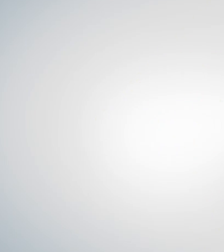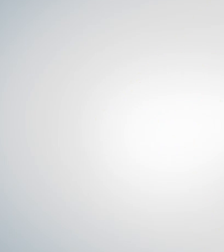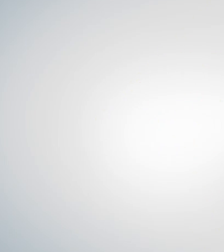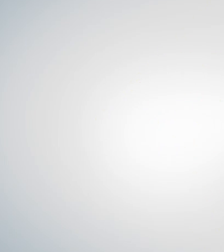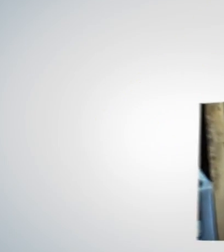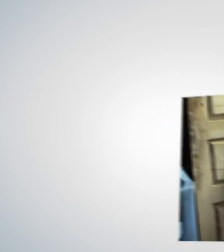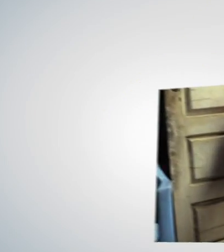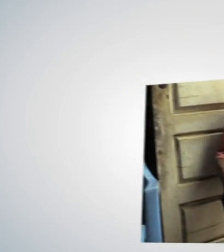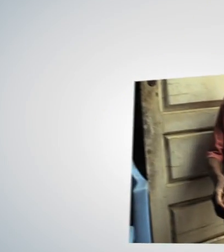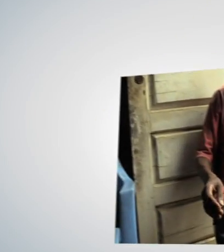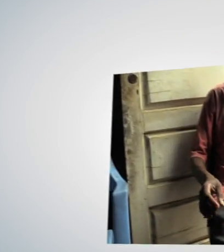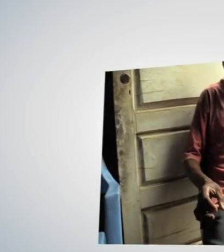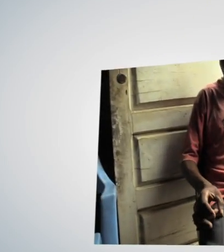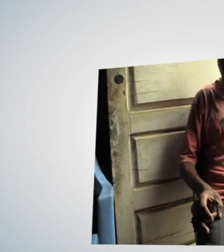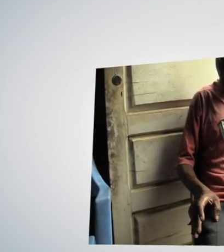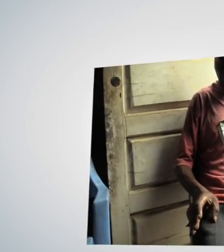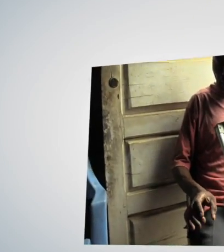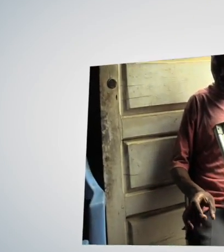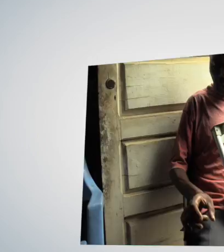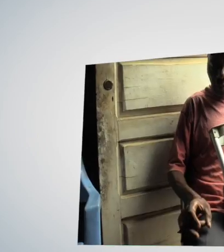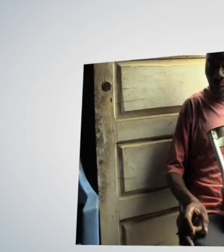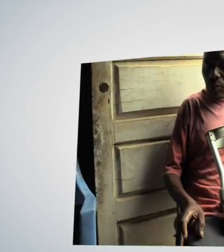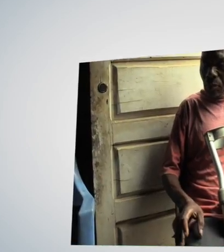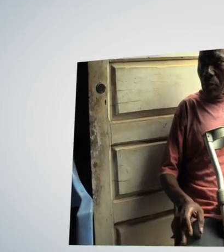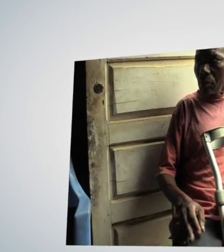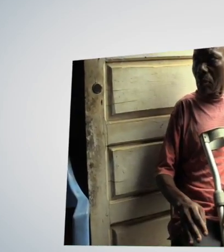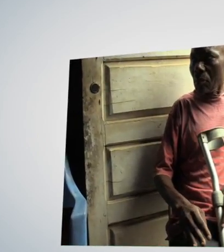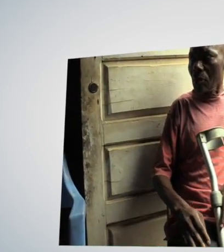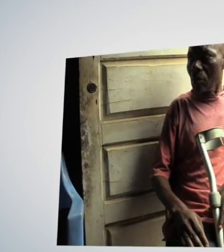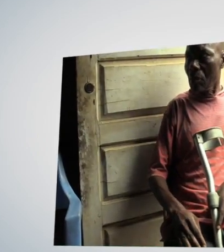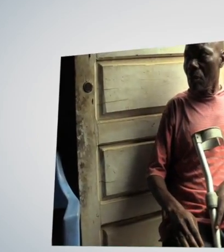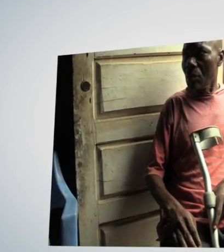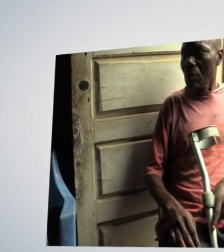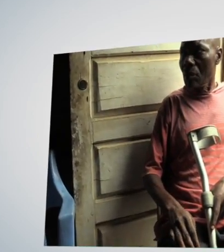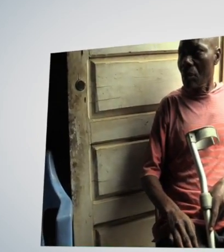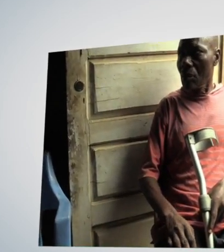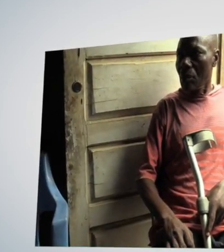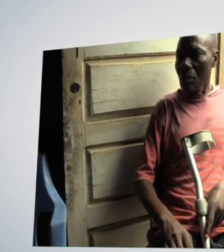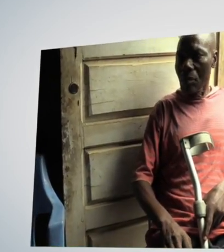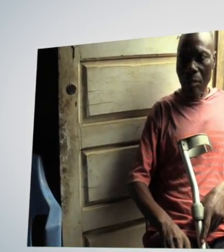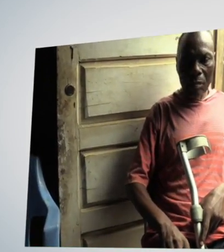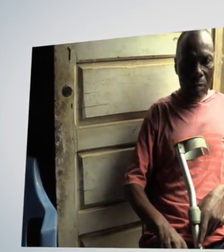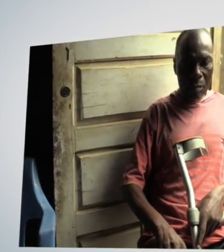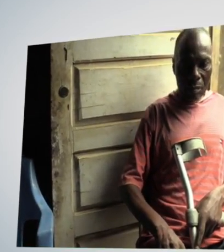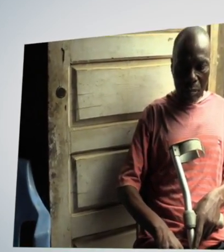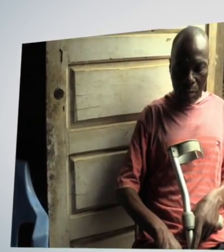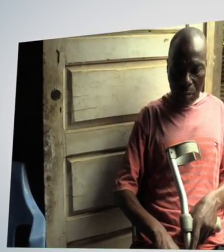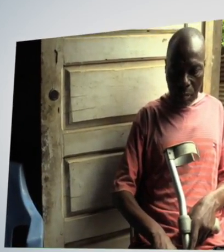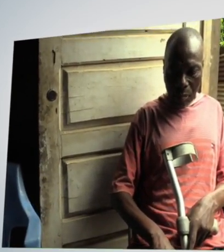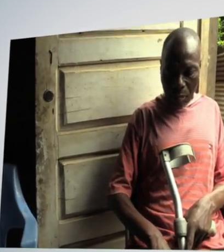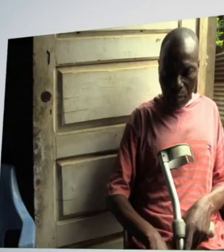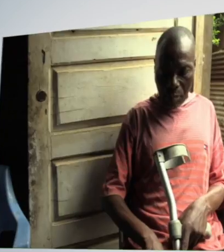Câncer da próstata, uma doença que afeta homens com mais de 40 anos de idade. Descubra que